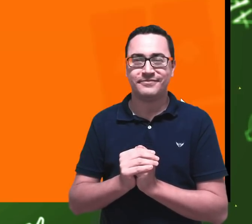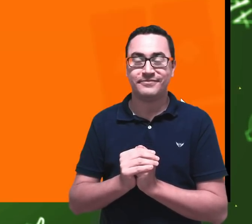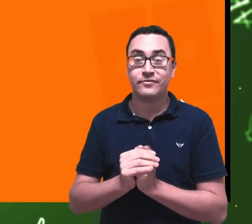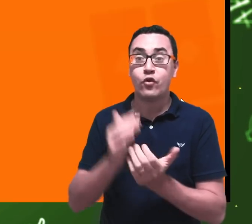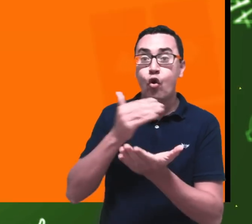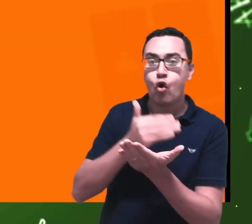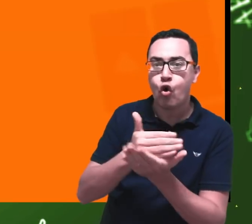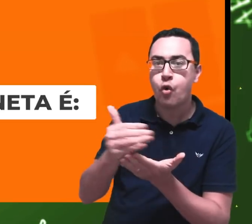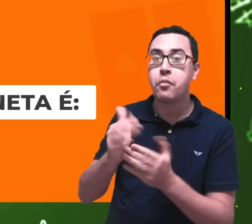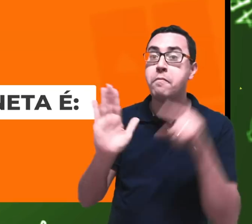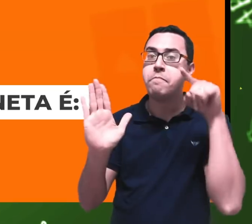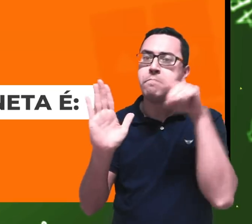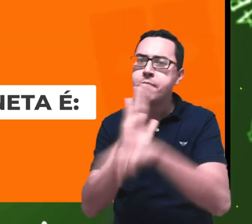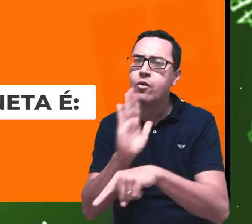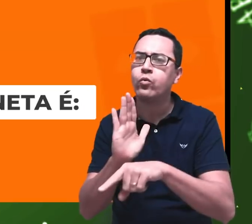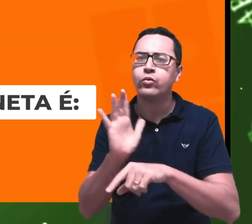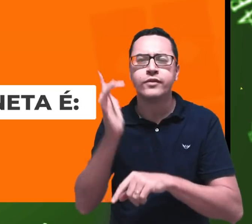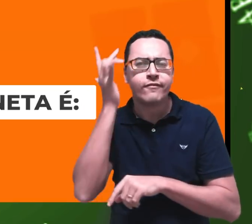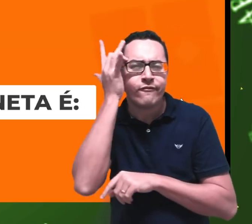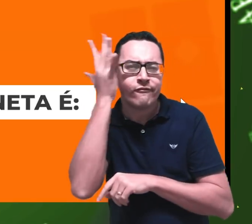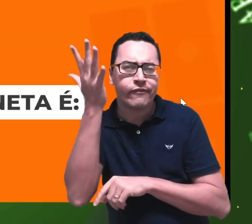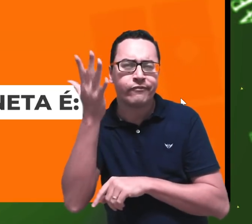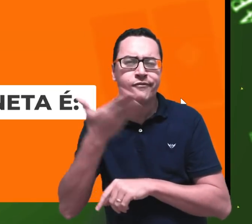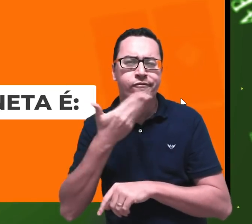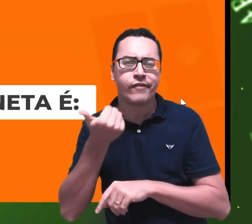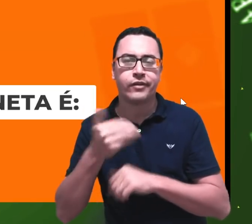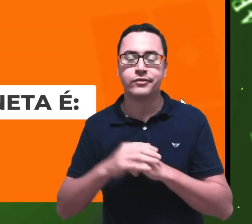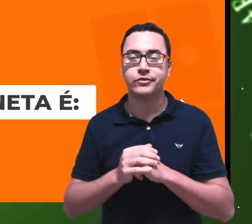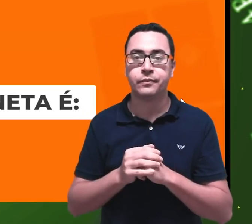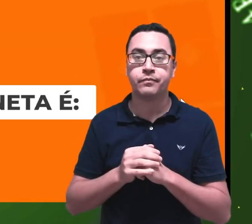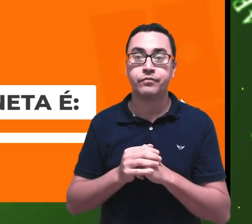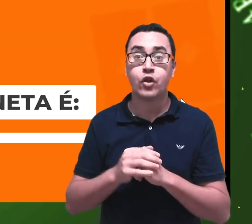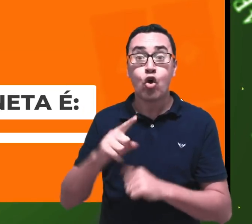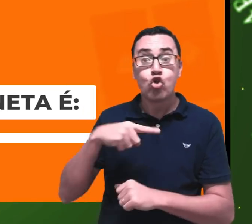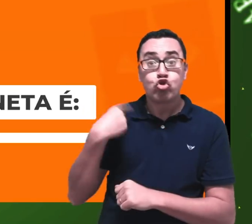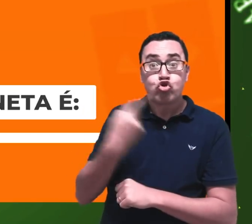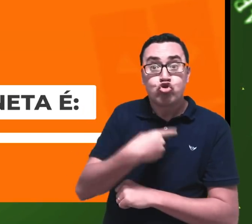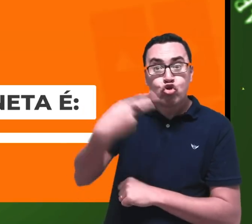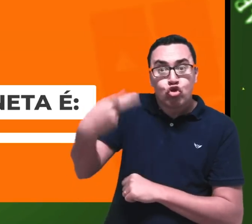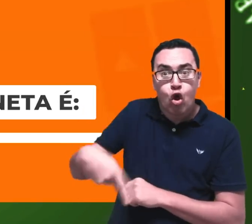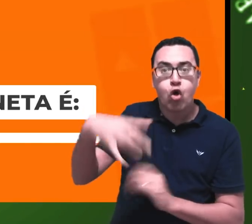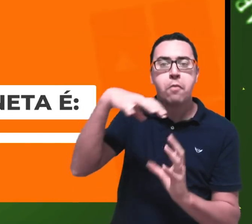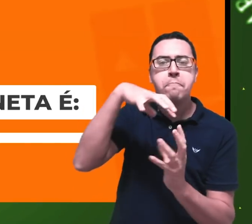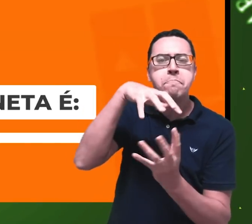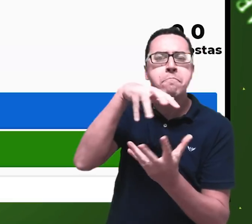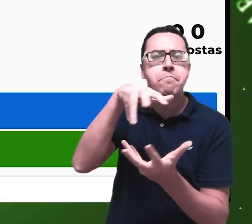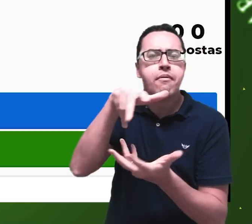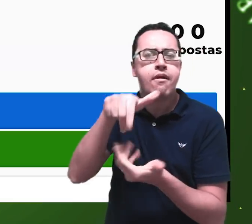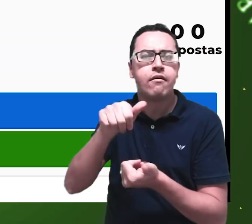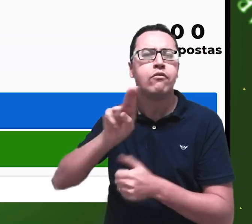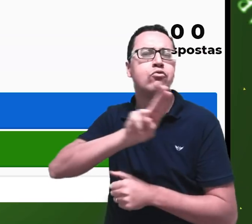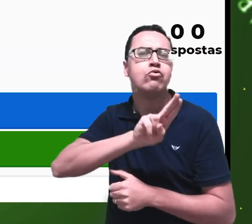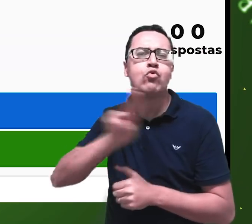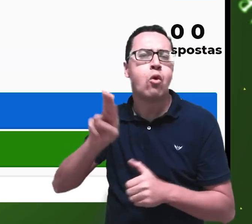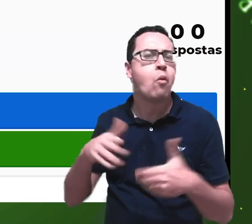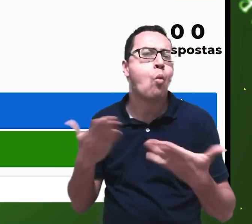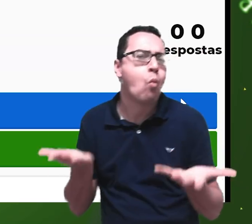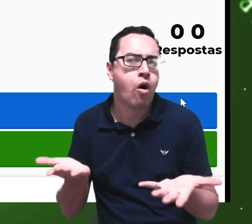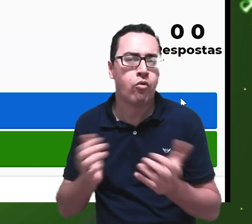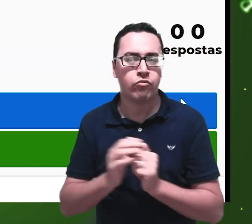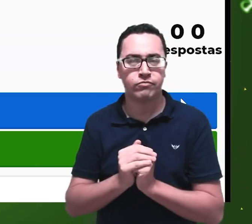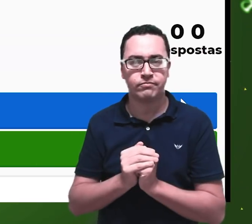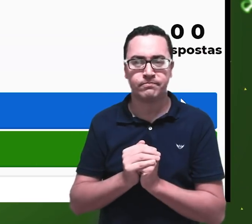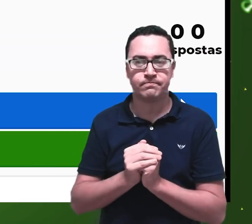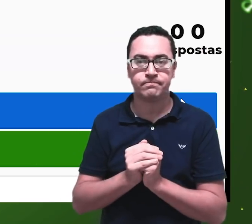Vamos começar com uma bem fácil. Qual é o nome do nosso planeta? Então, olha aí embaixo que